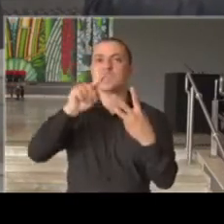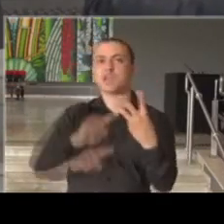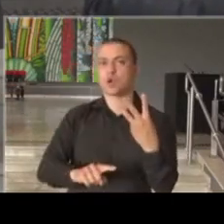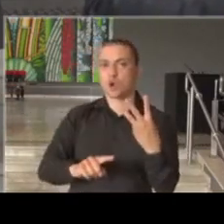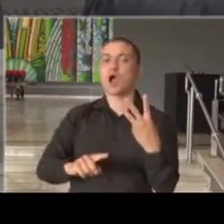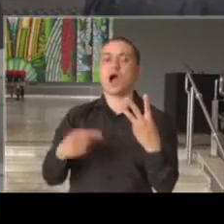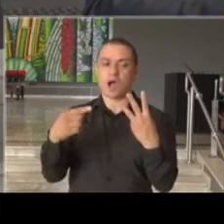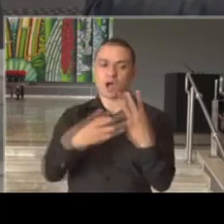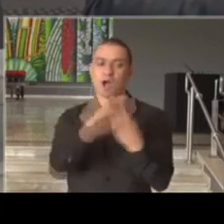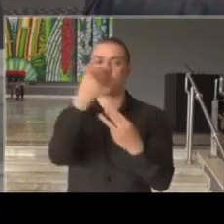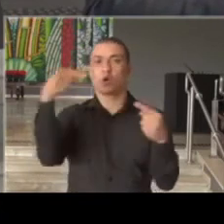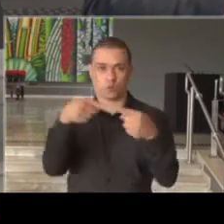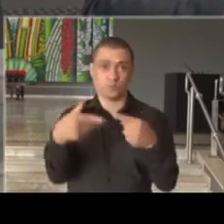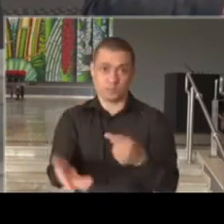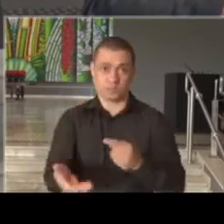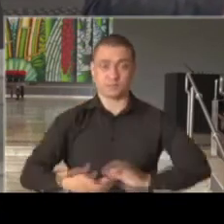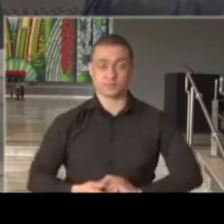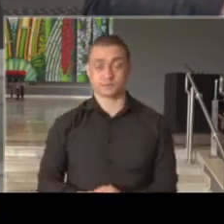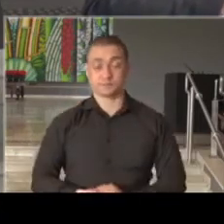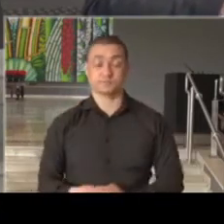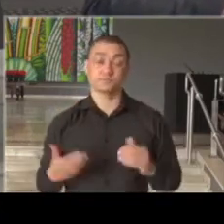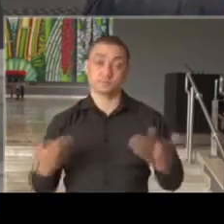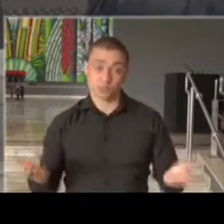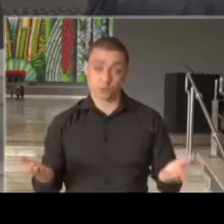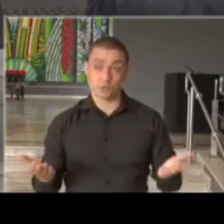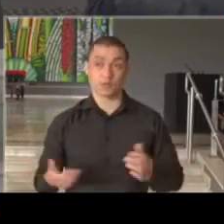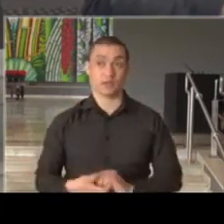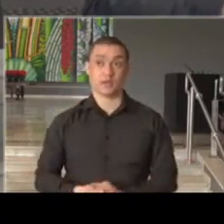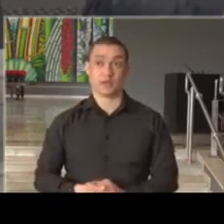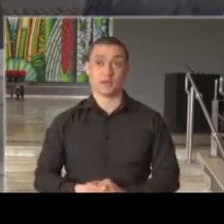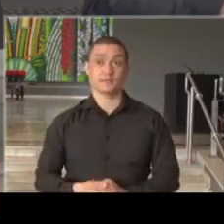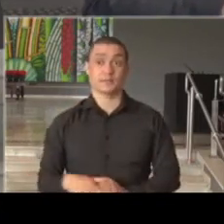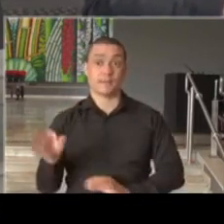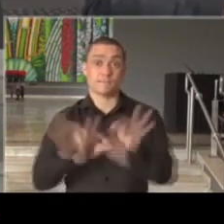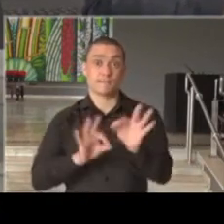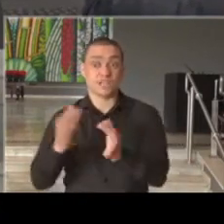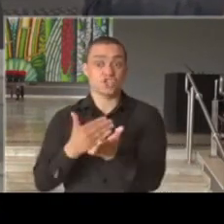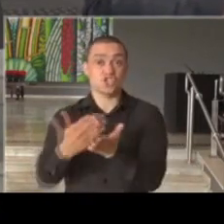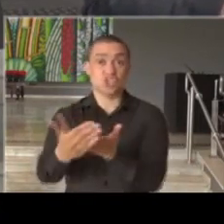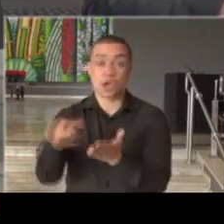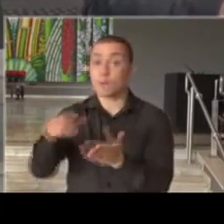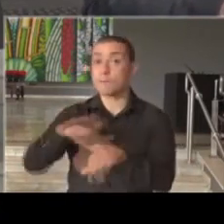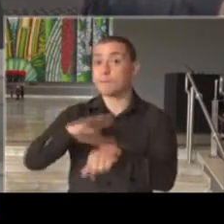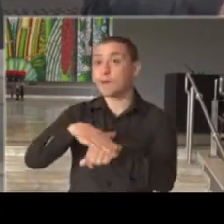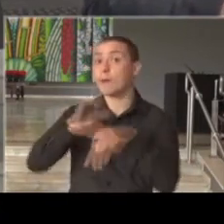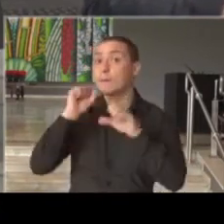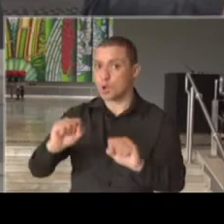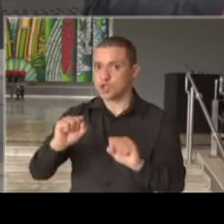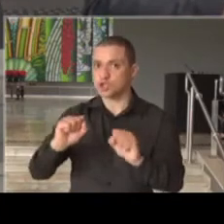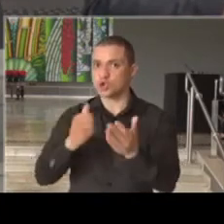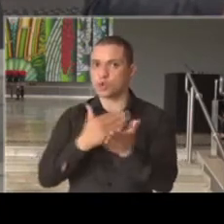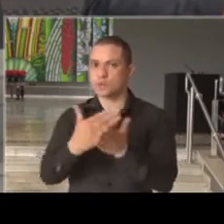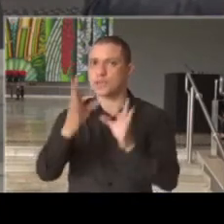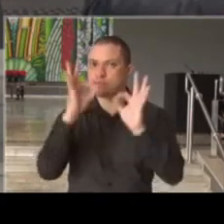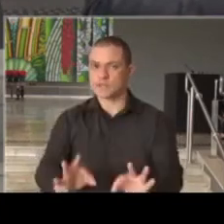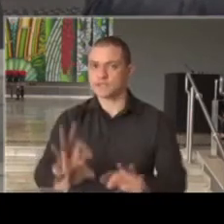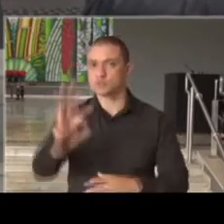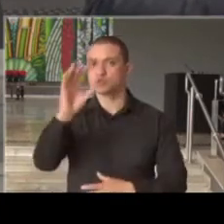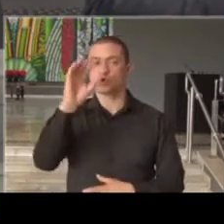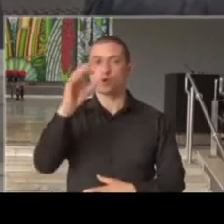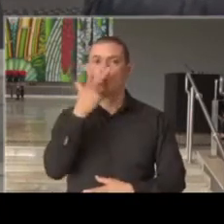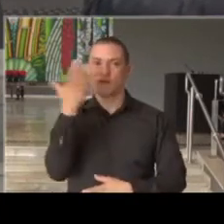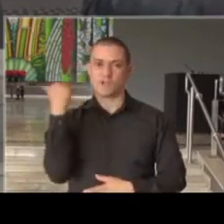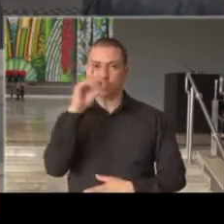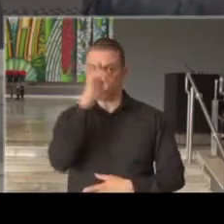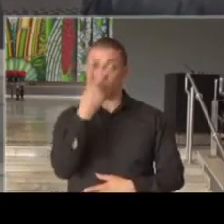que eu acabei de mencionar. Então, é uma data inicial, mas com grande probabilidade de acontecer exatamente como